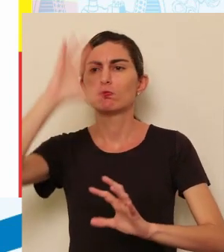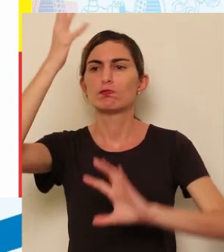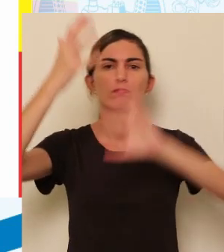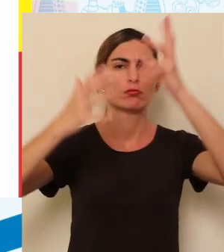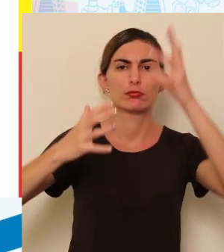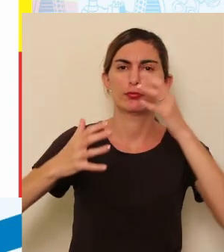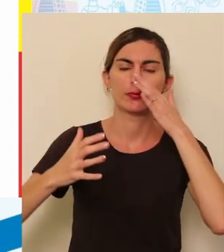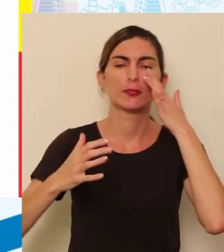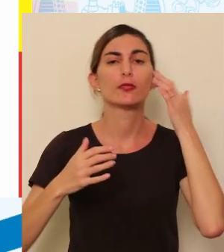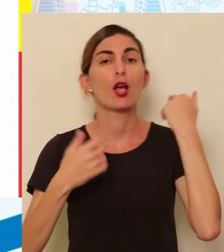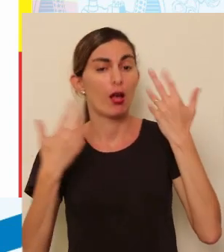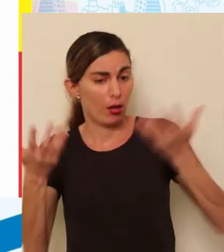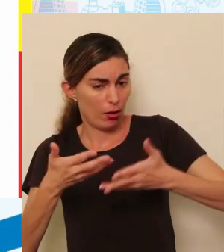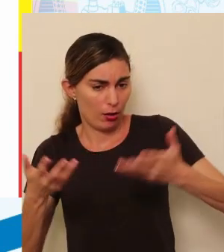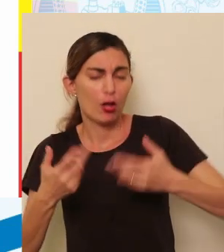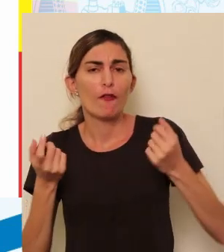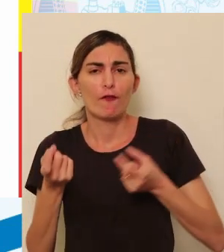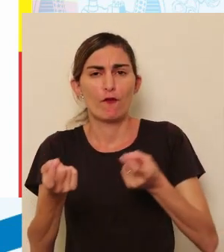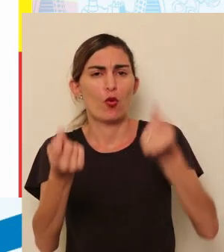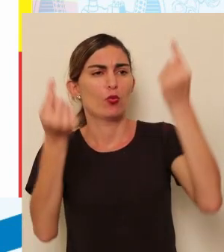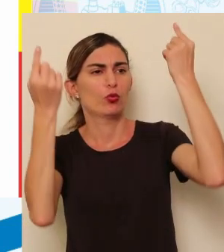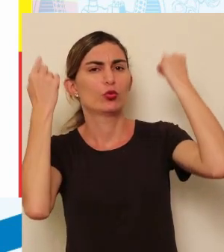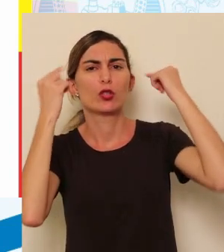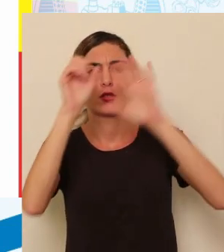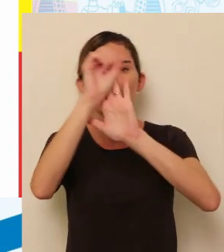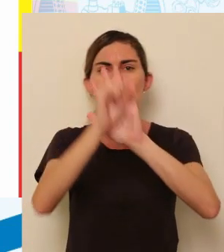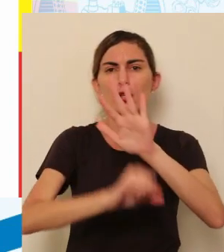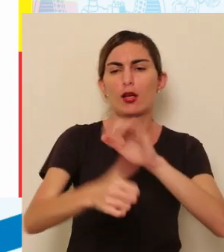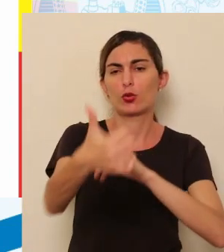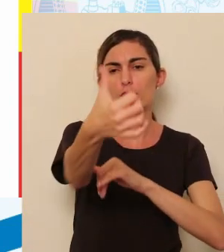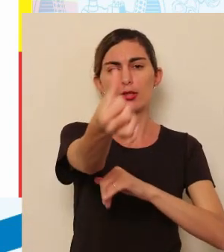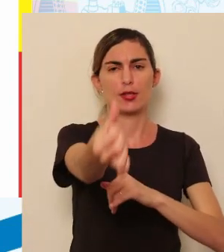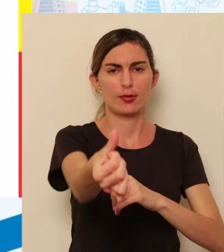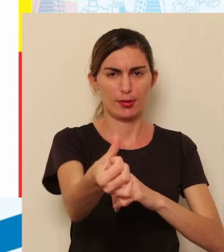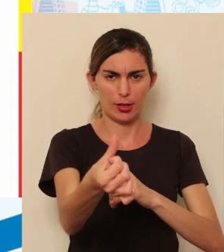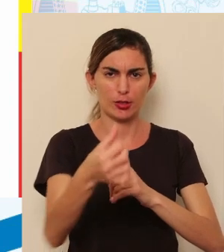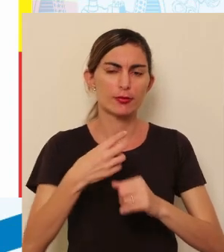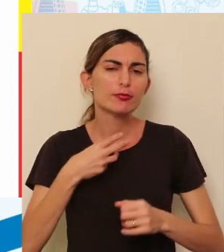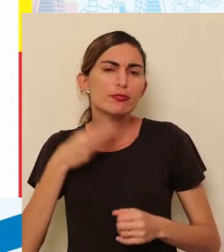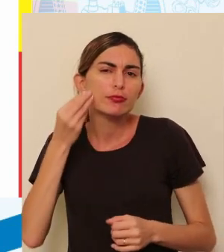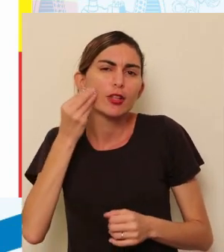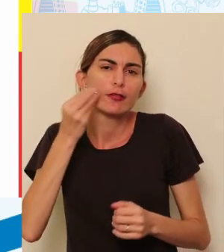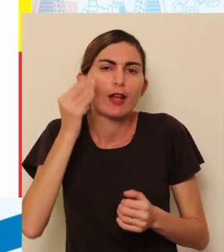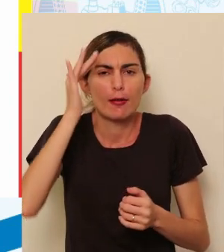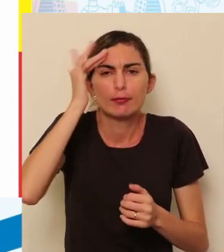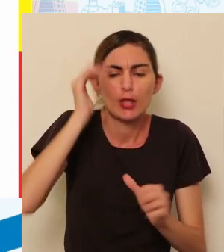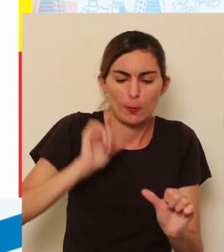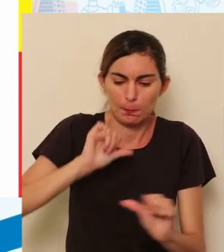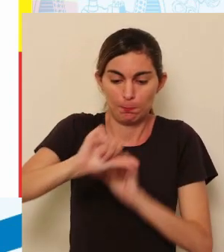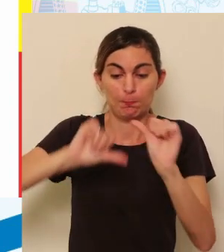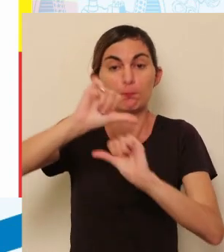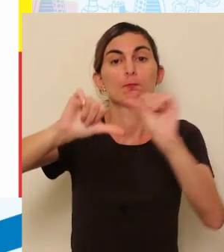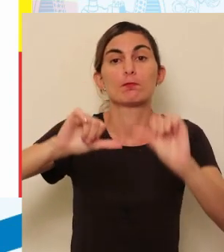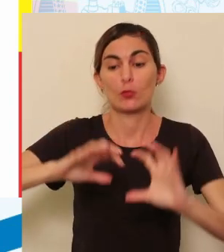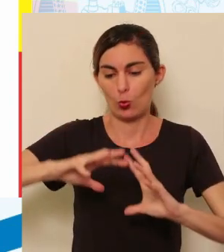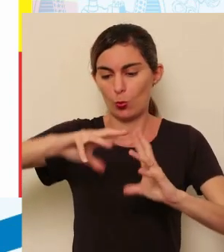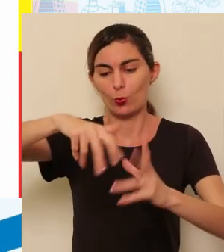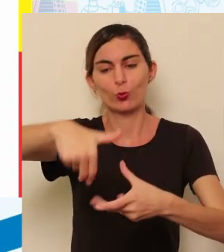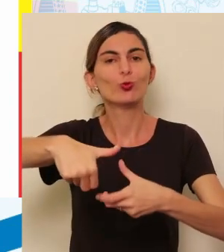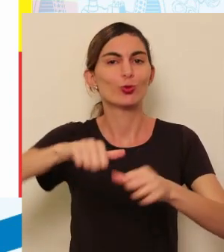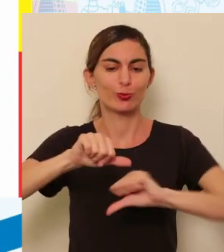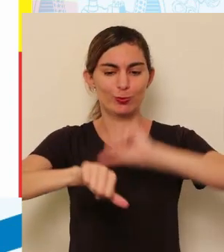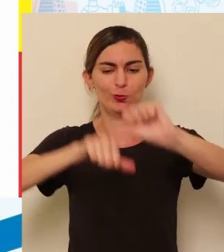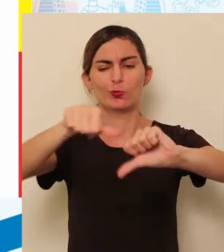alguns acontecimentos. Dessa forma, voltaremos ao século XVI e tentaremos compreender as transformações do mundo que